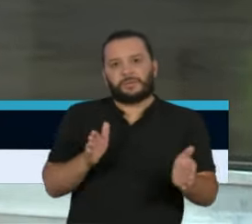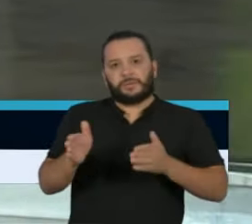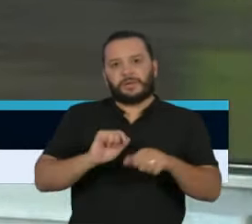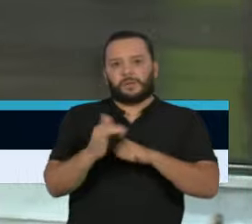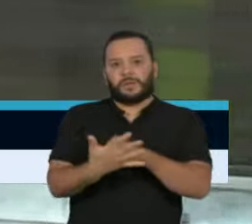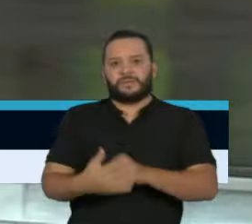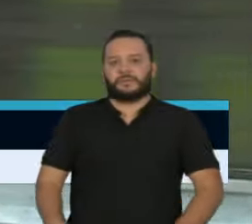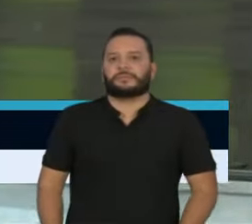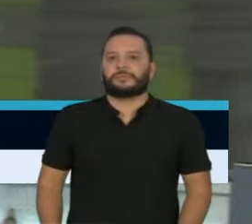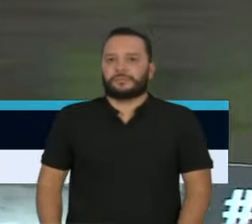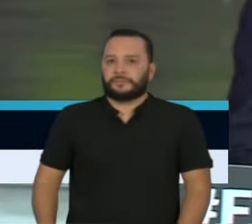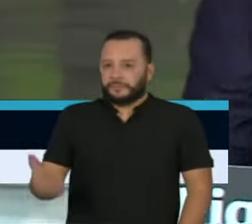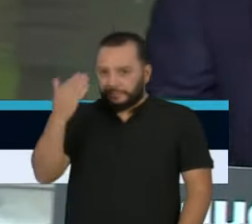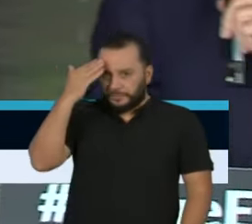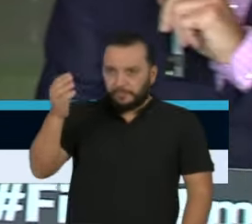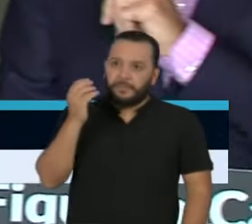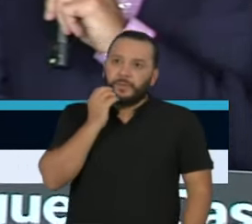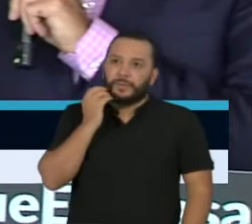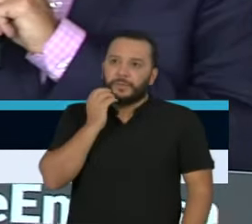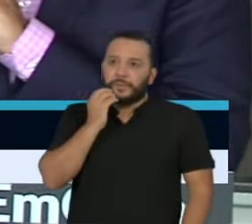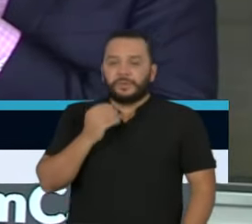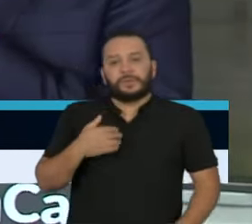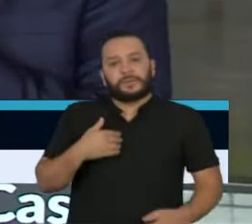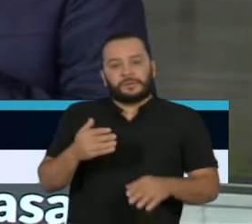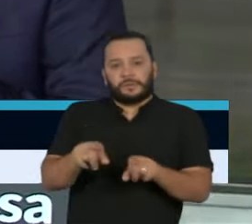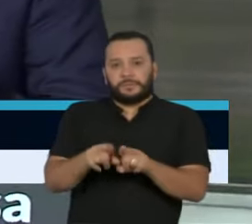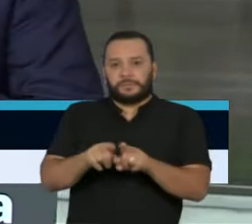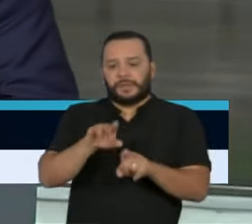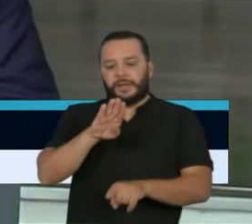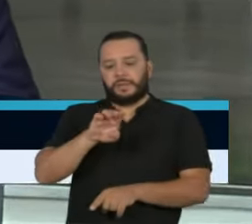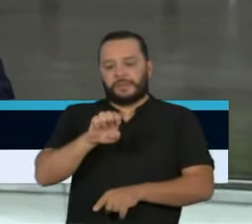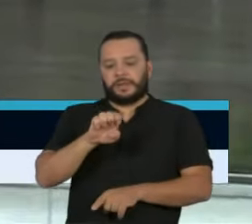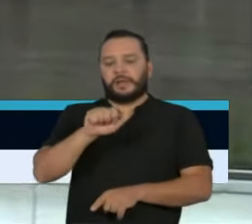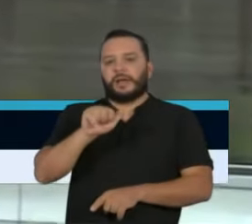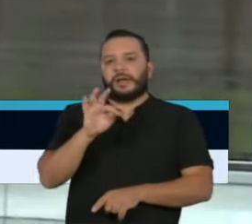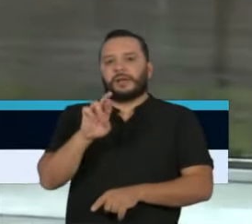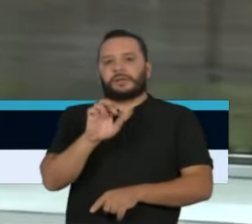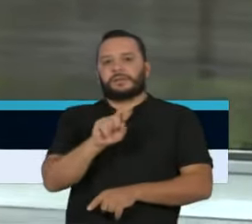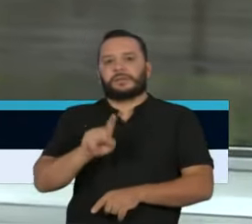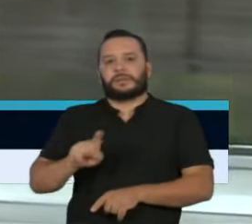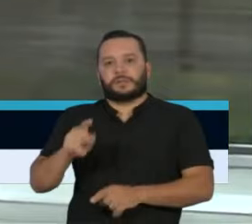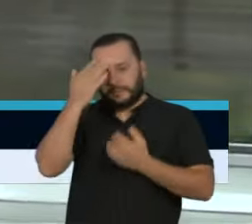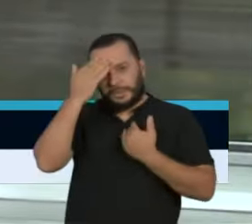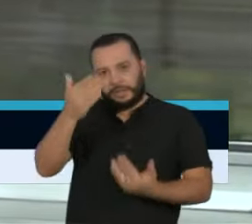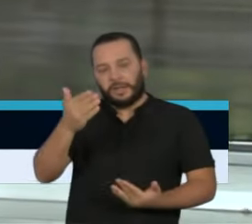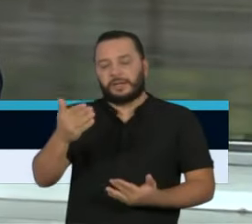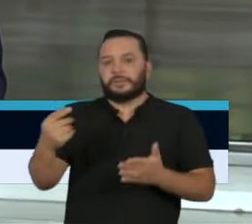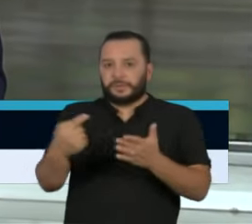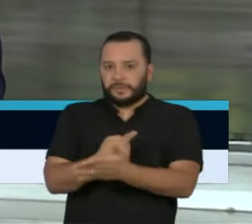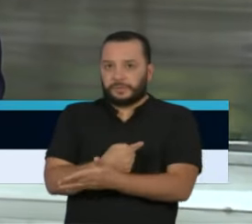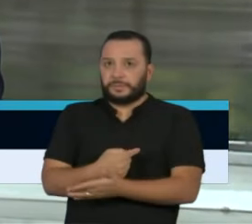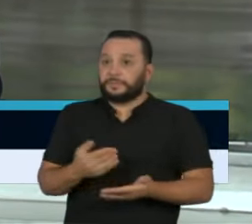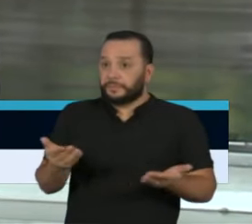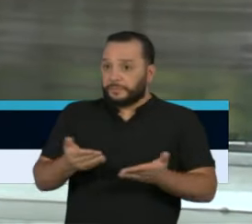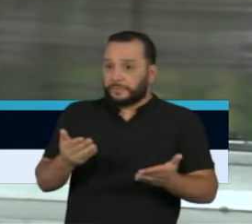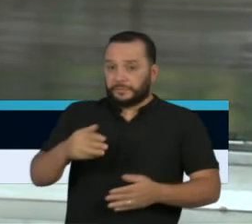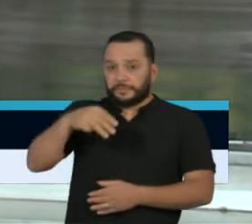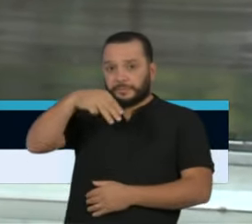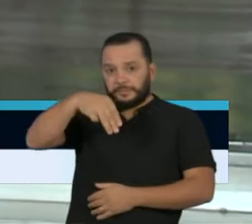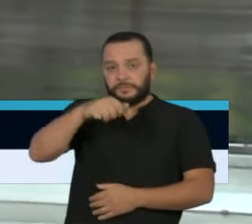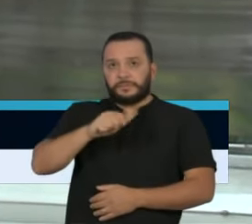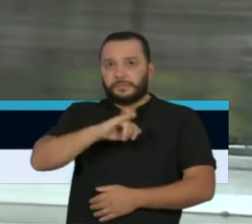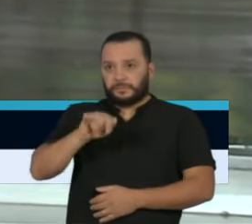Obrigado, prefeito Bruno Covas. Beatriz, obrigado pela sua pergunta. Eu vou inverter, Maju, eu vou para a